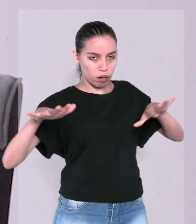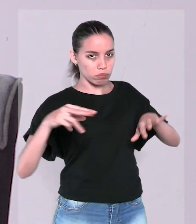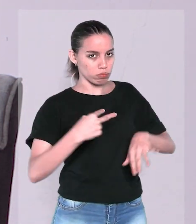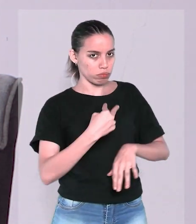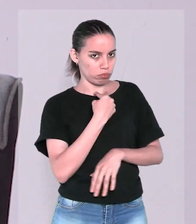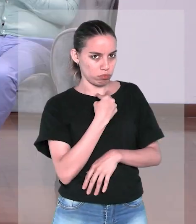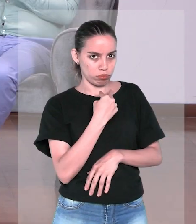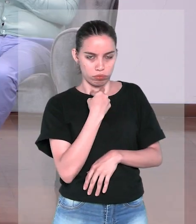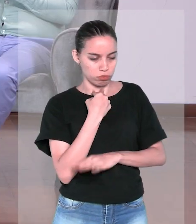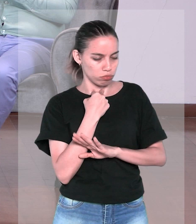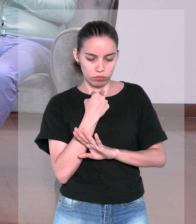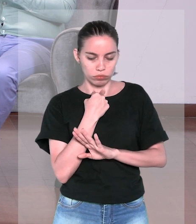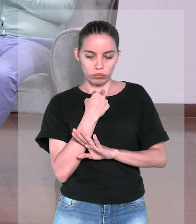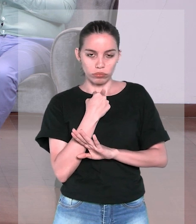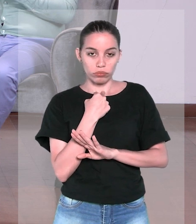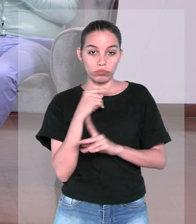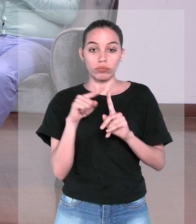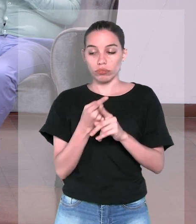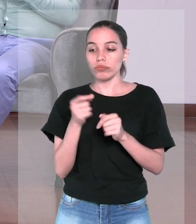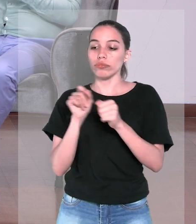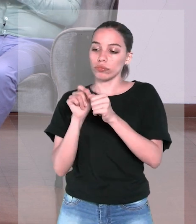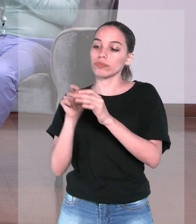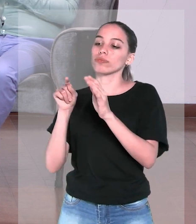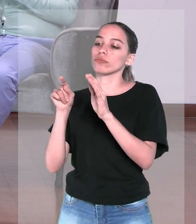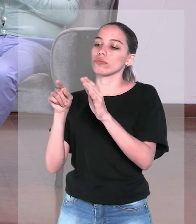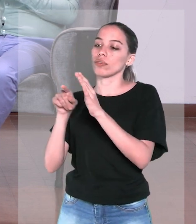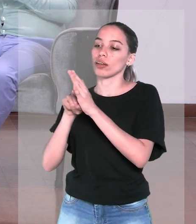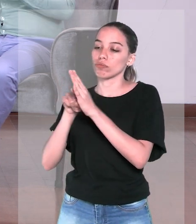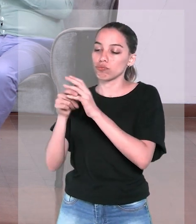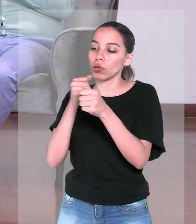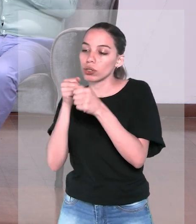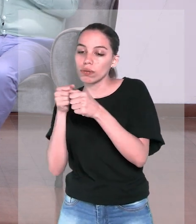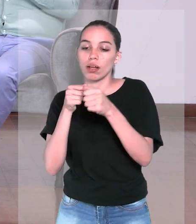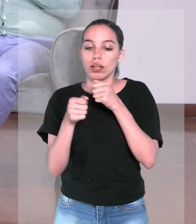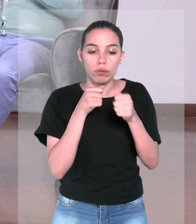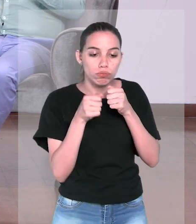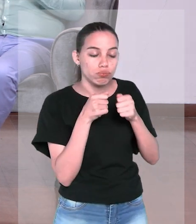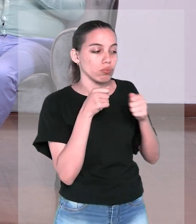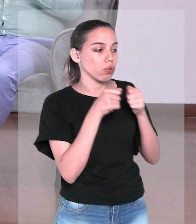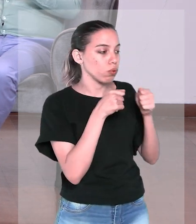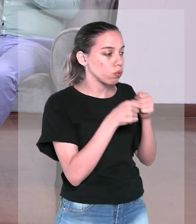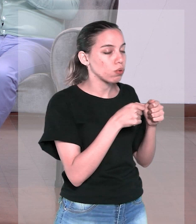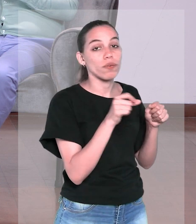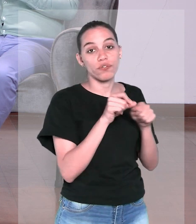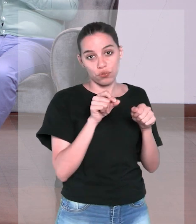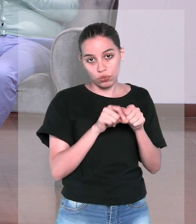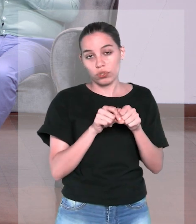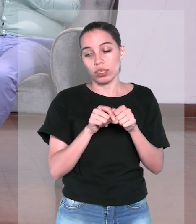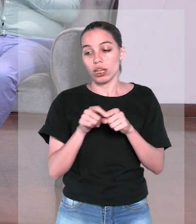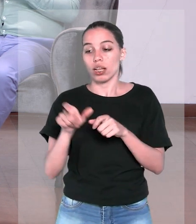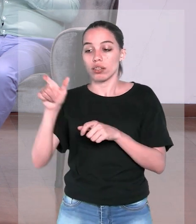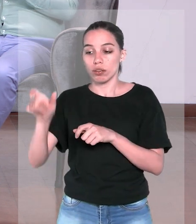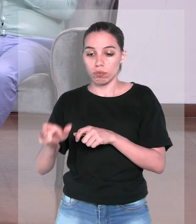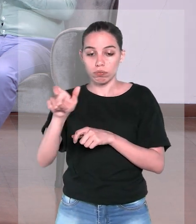comprometi com termos de confidencialidade, ou seja, não revelar a identidade dessas pessoas. Mas depois que eu terminei as entrevistas,